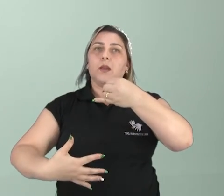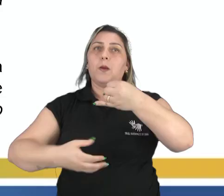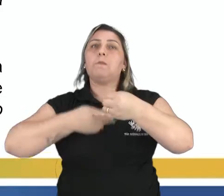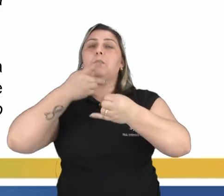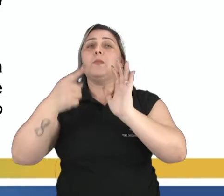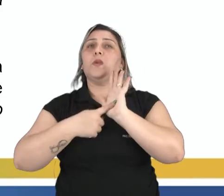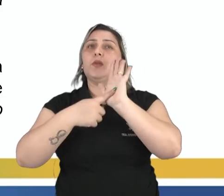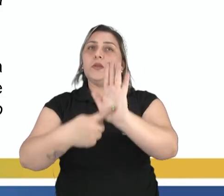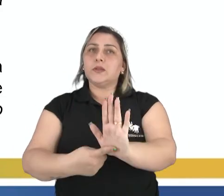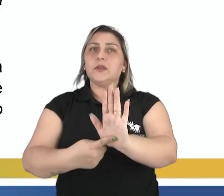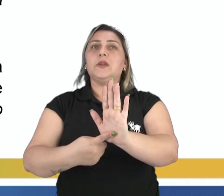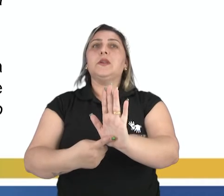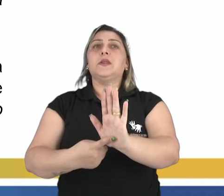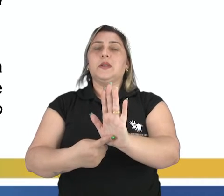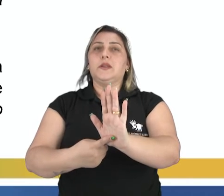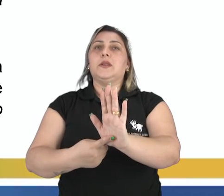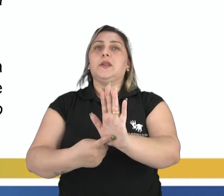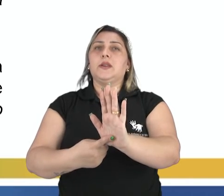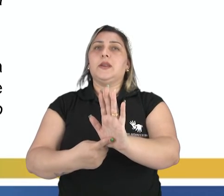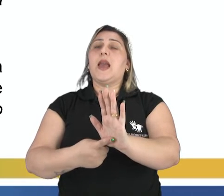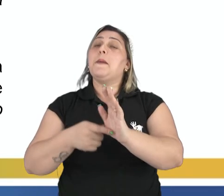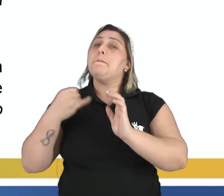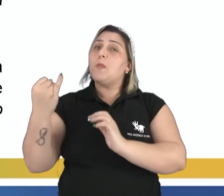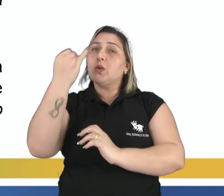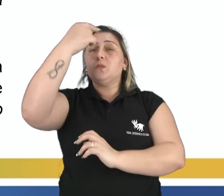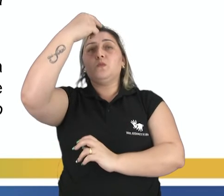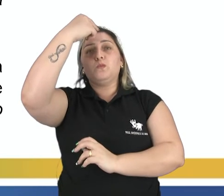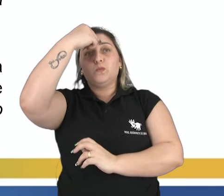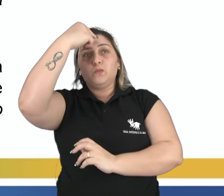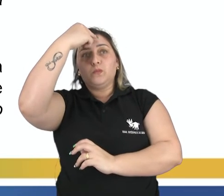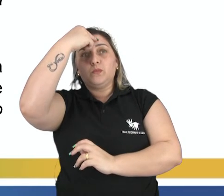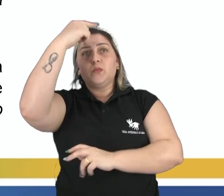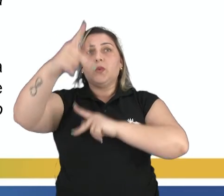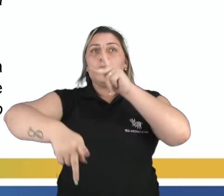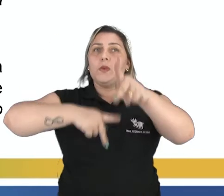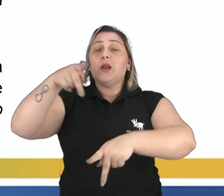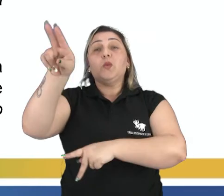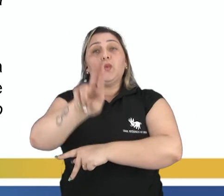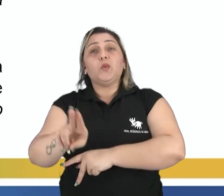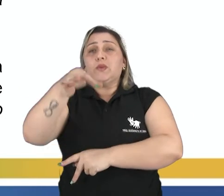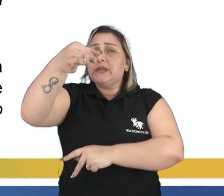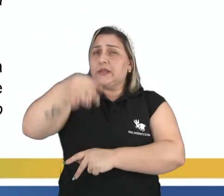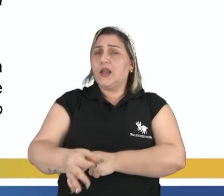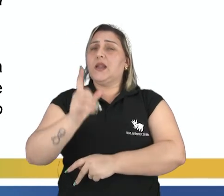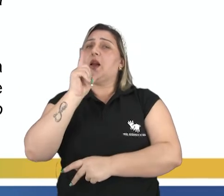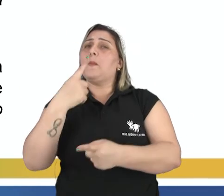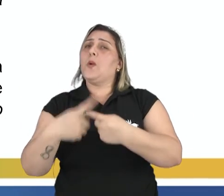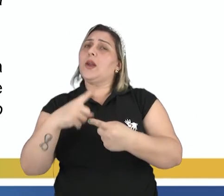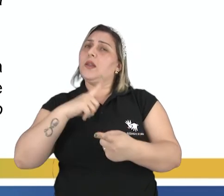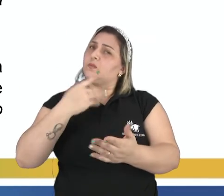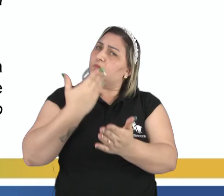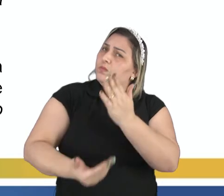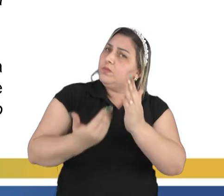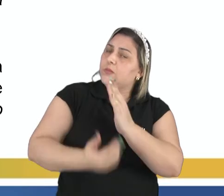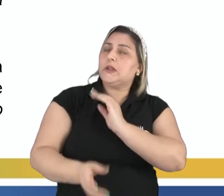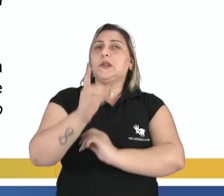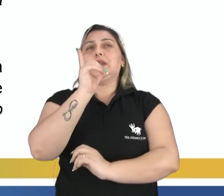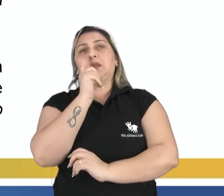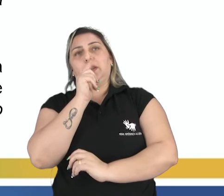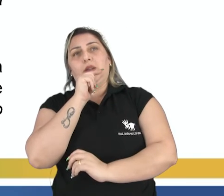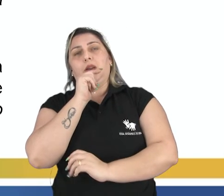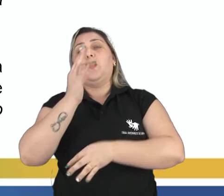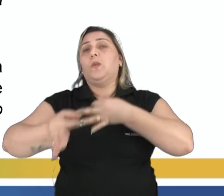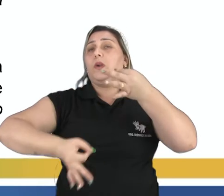necessário conscientizar a população, ou seja, fazer campanhas, porque há muito desperdício, e assim vai. Então são os argumentos que